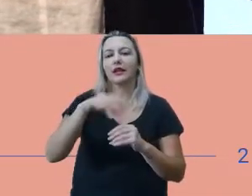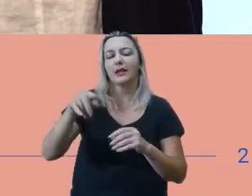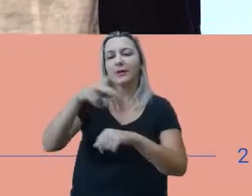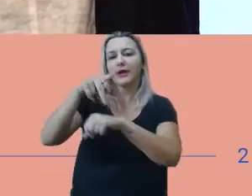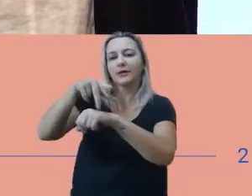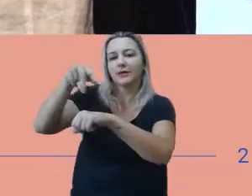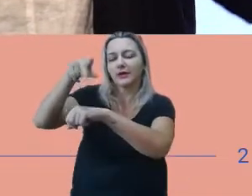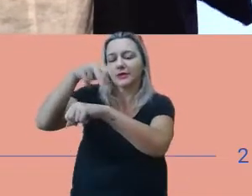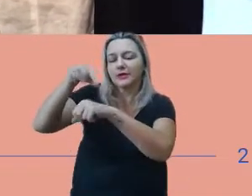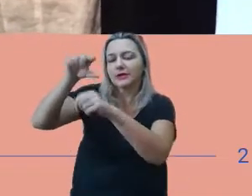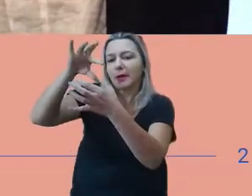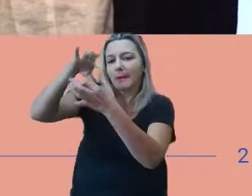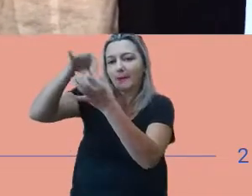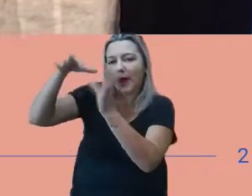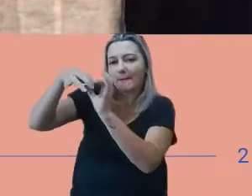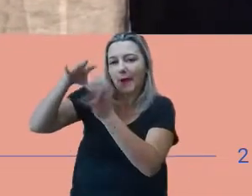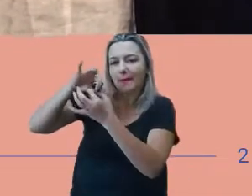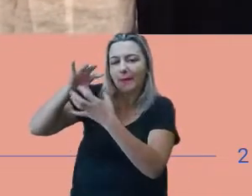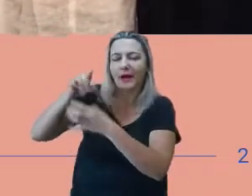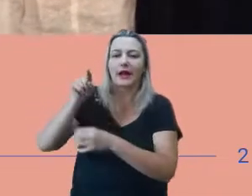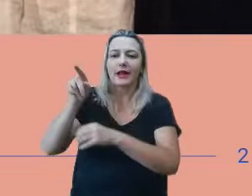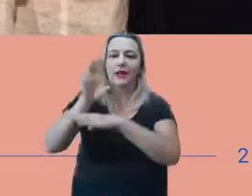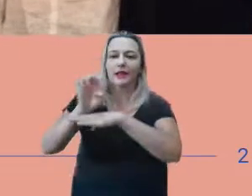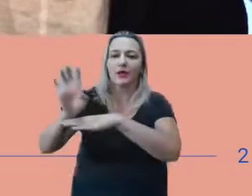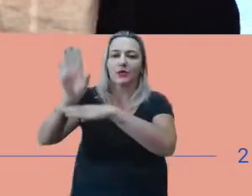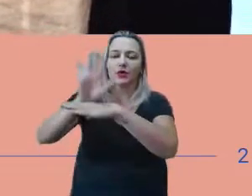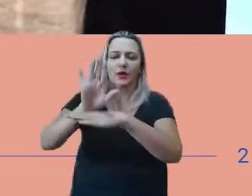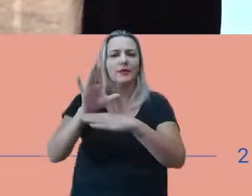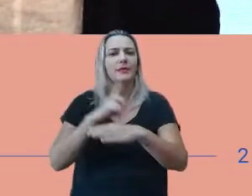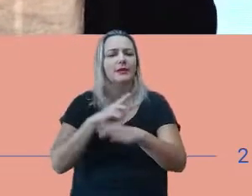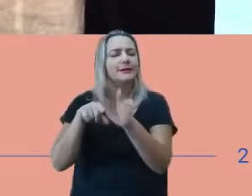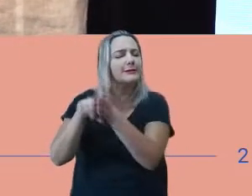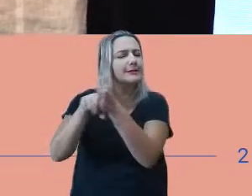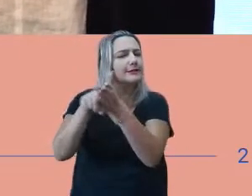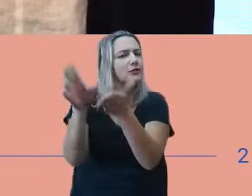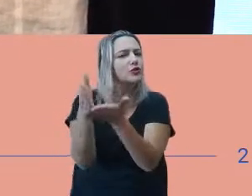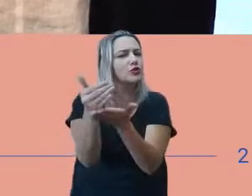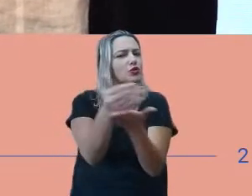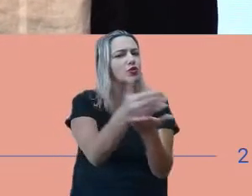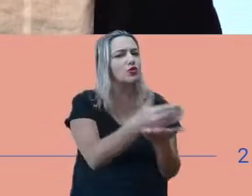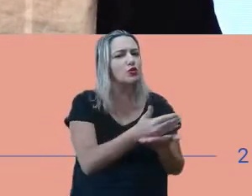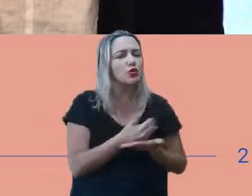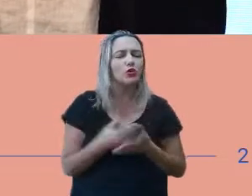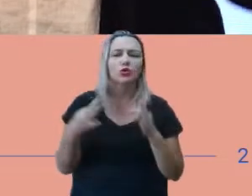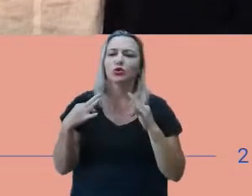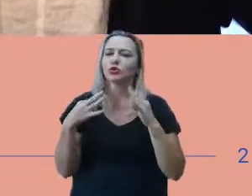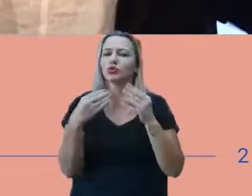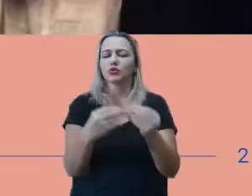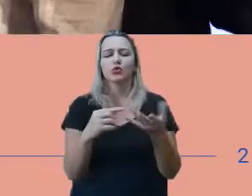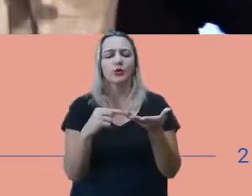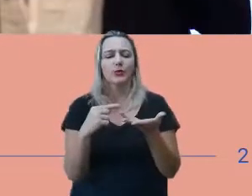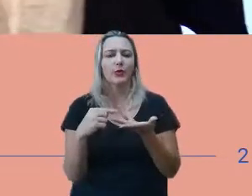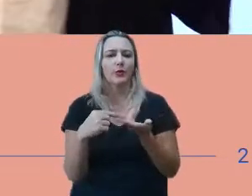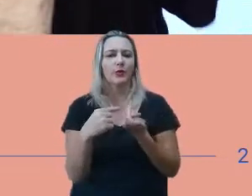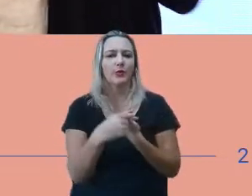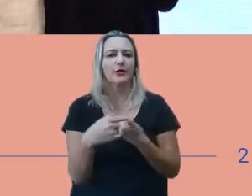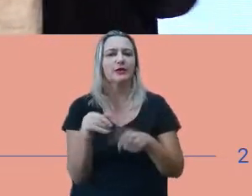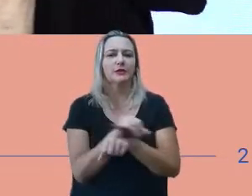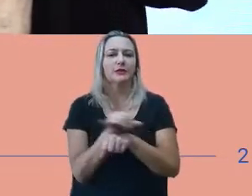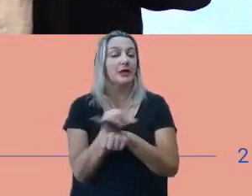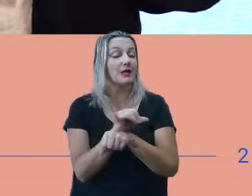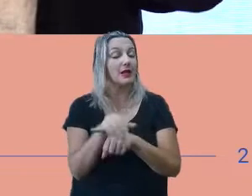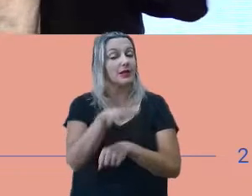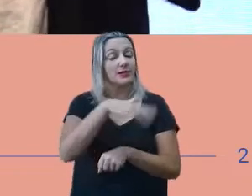finance para mapear todo o sistema regulatório e todo os aspectos de instrumentos financeiros